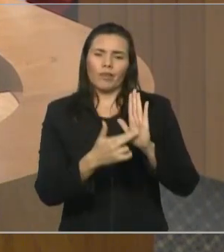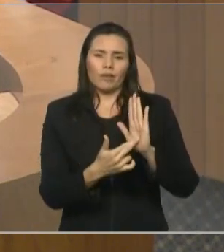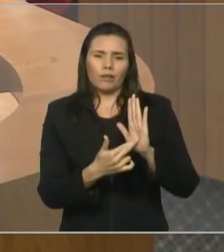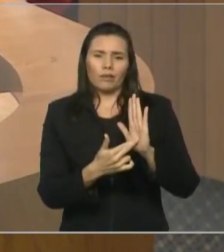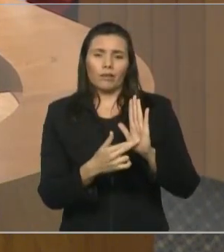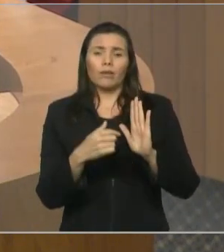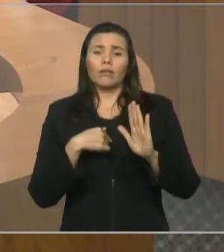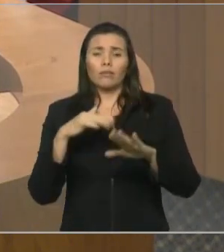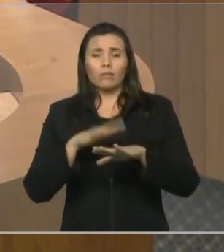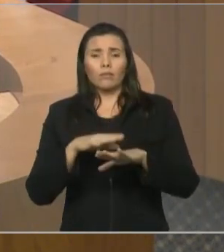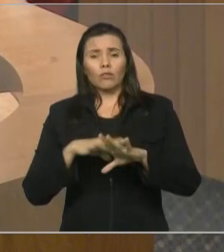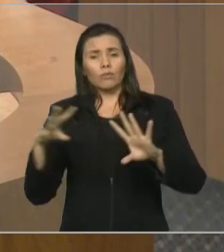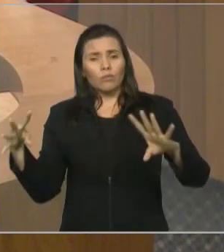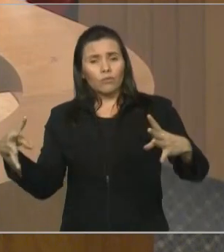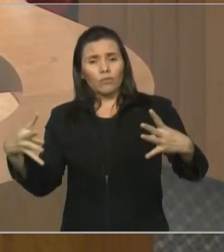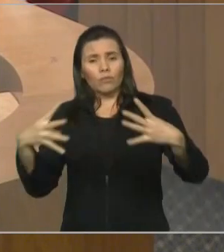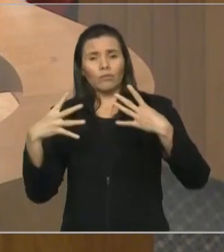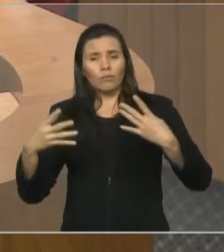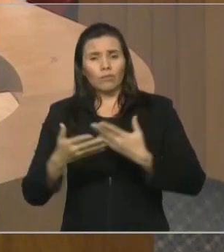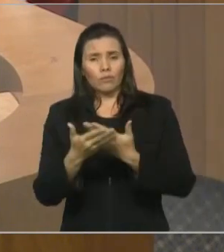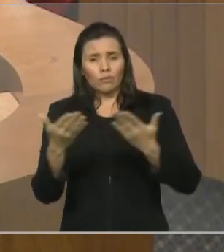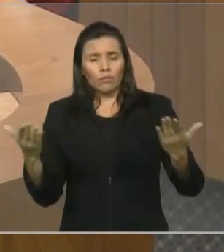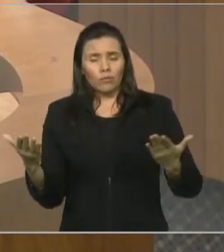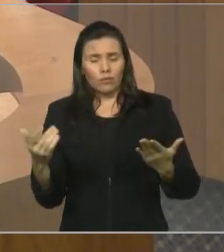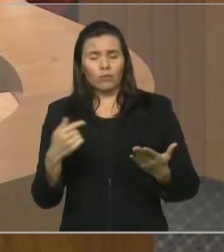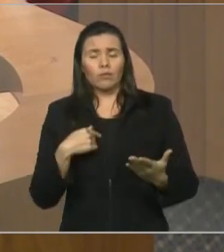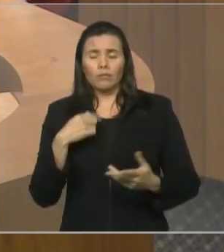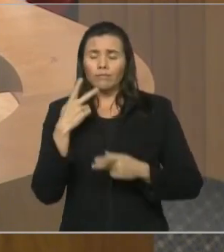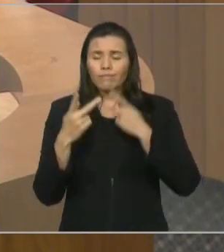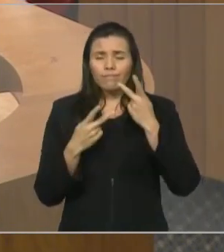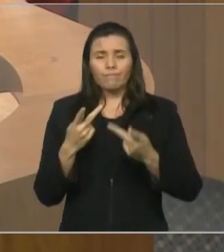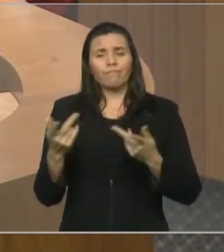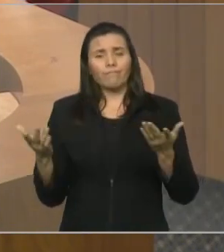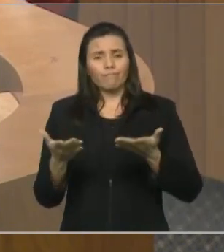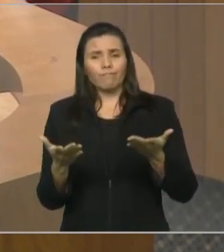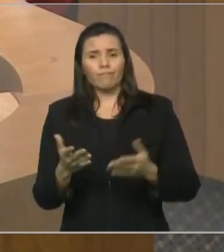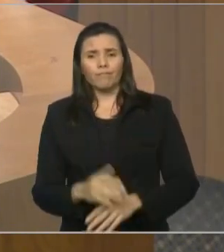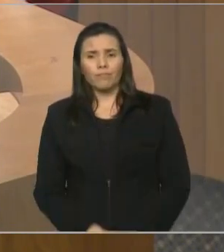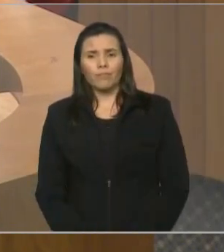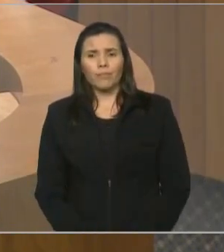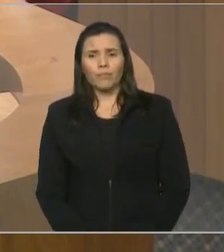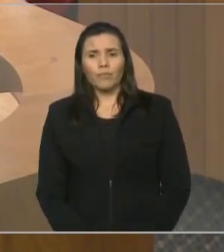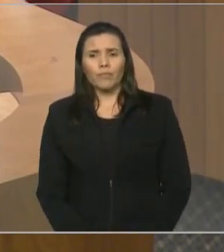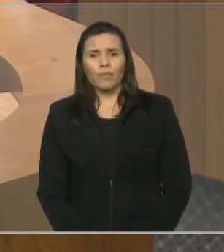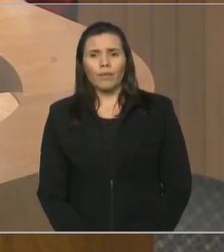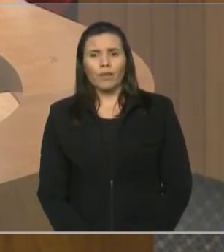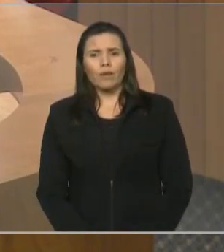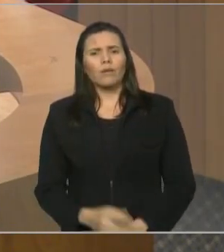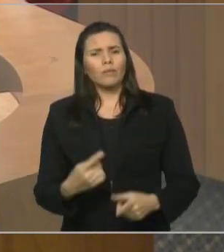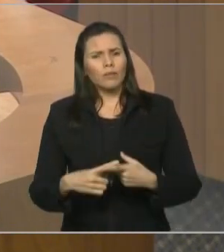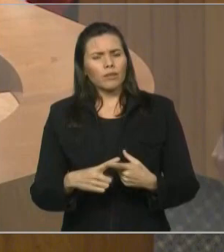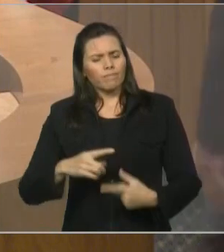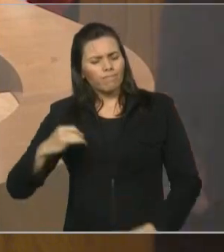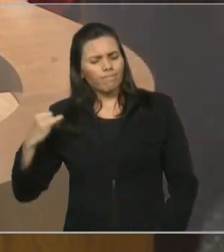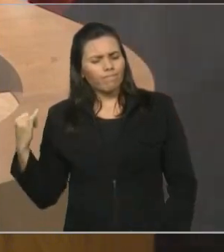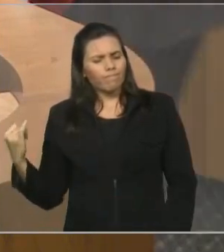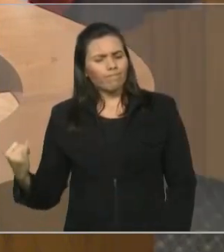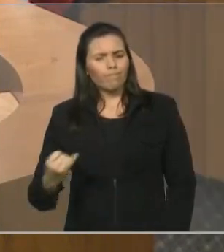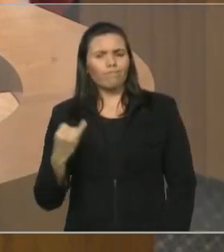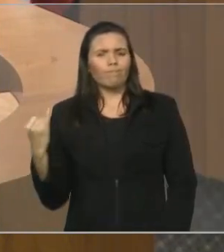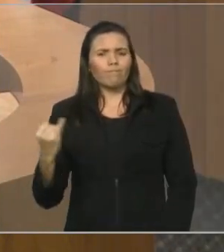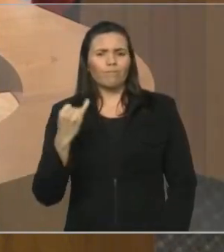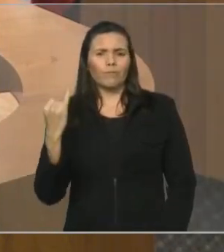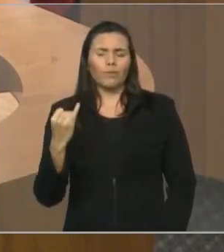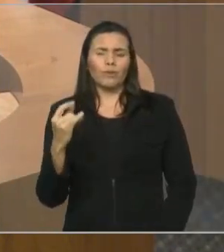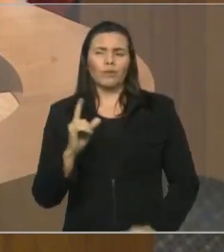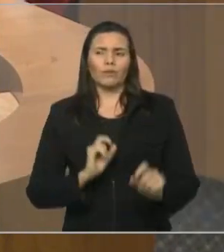falar agora, porque vale apenas ressaltar que